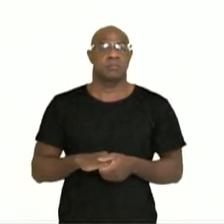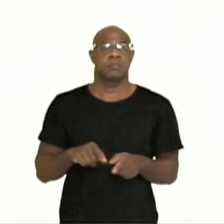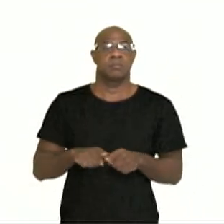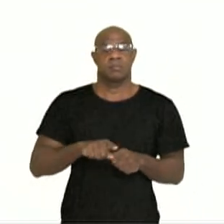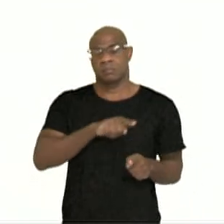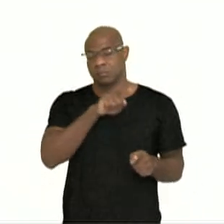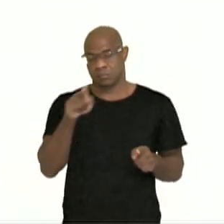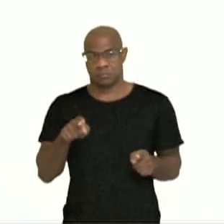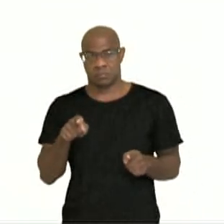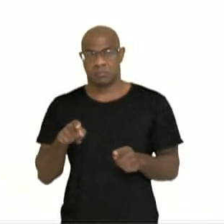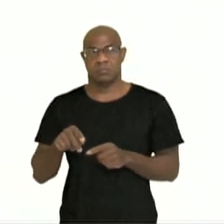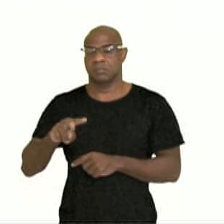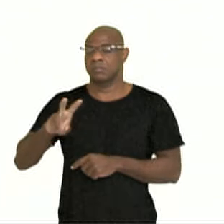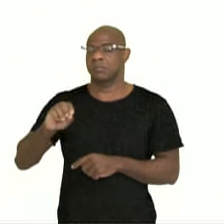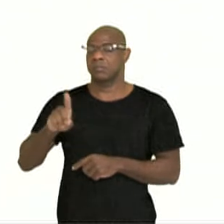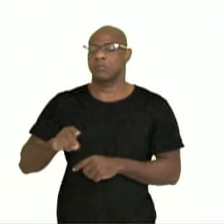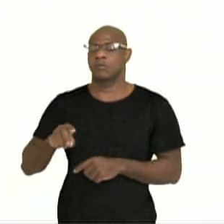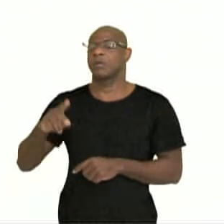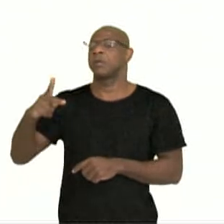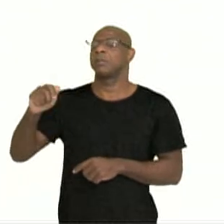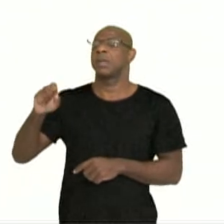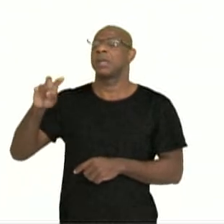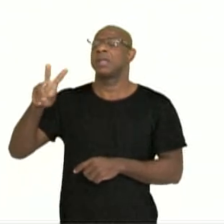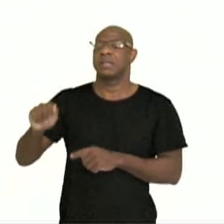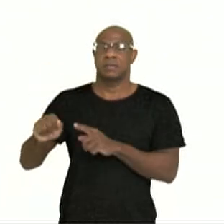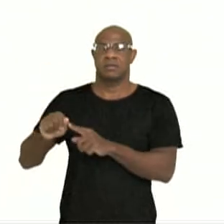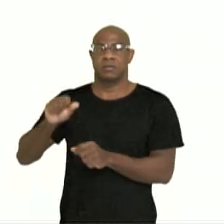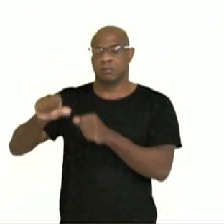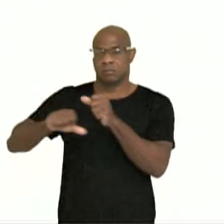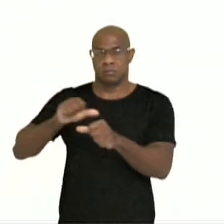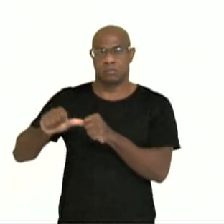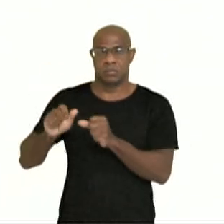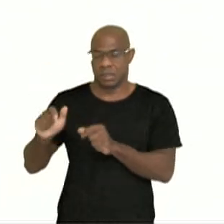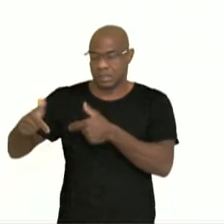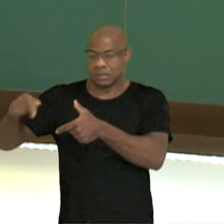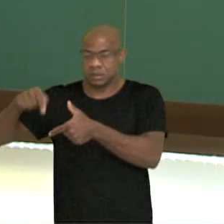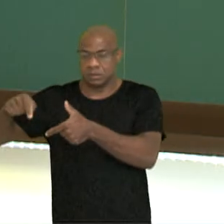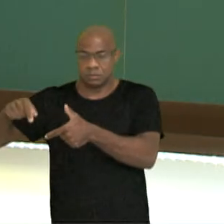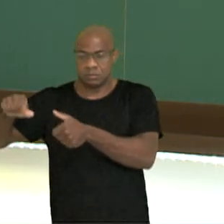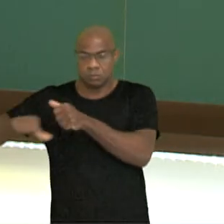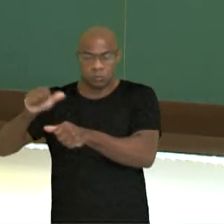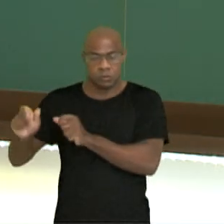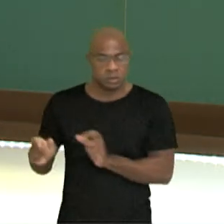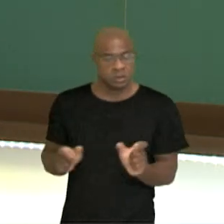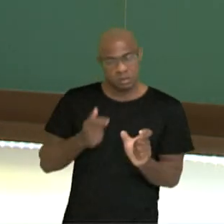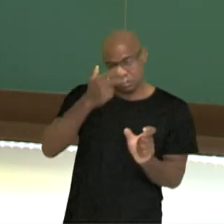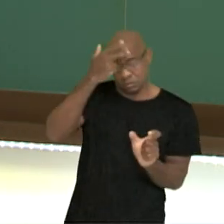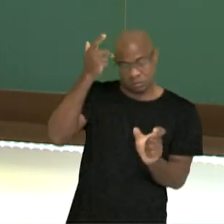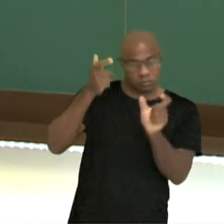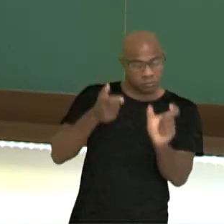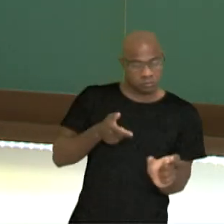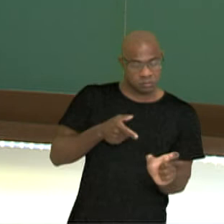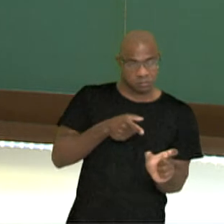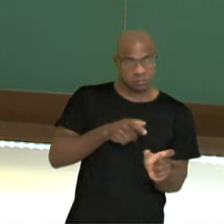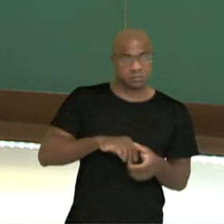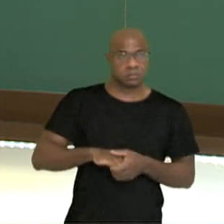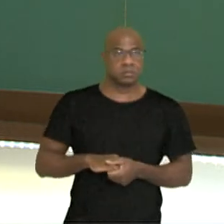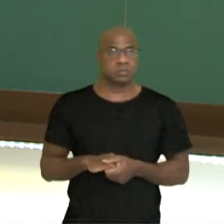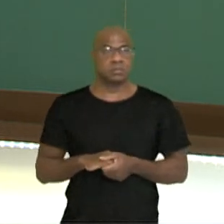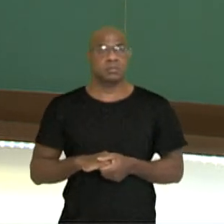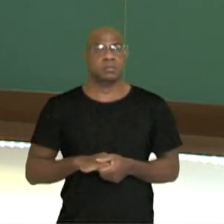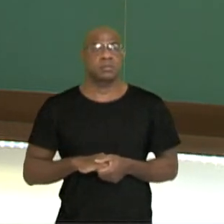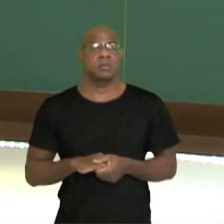passiva, né? O que era o objeto da ação vira sujeito. O foco narrativo está agora nos micro-ondas. O forno